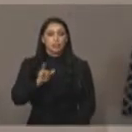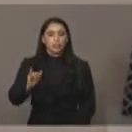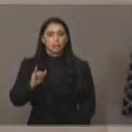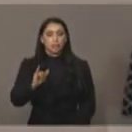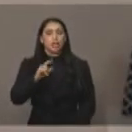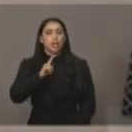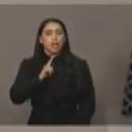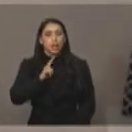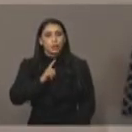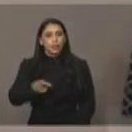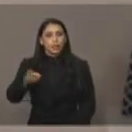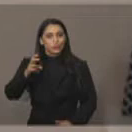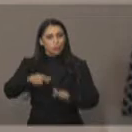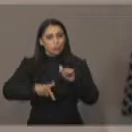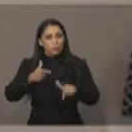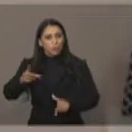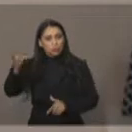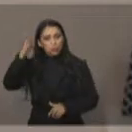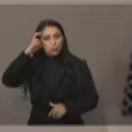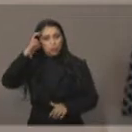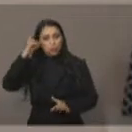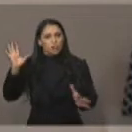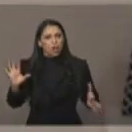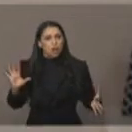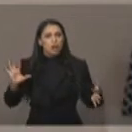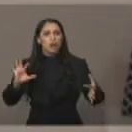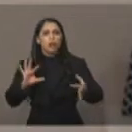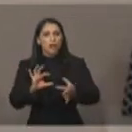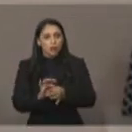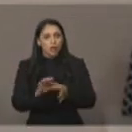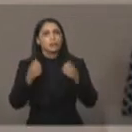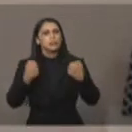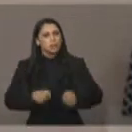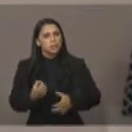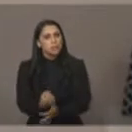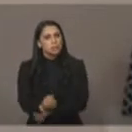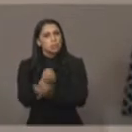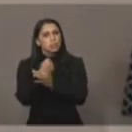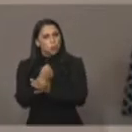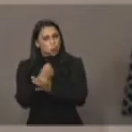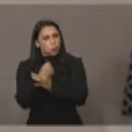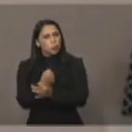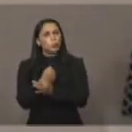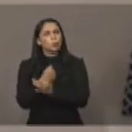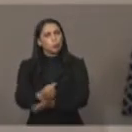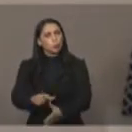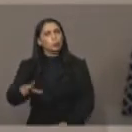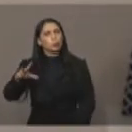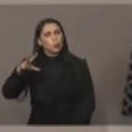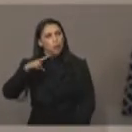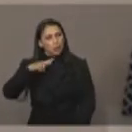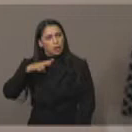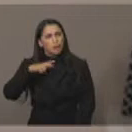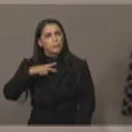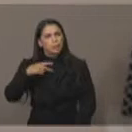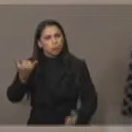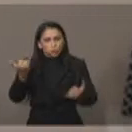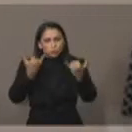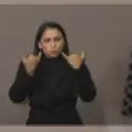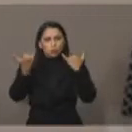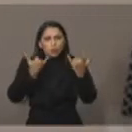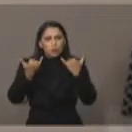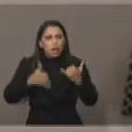atividade de inteligência pressupõe a integração necessária e segura de dados que viabilize uma atuação preventiva,